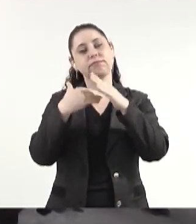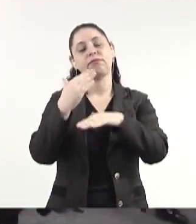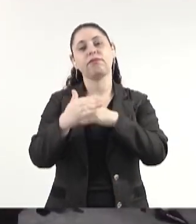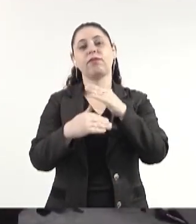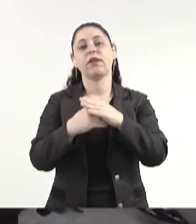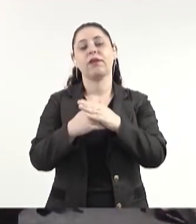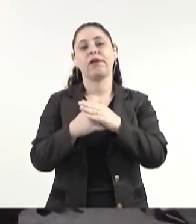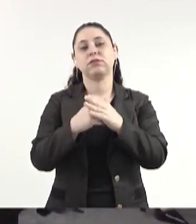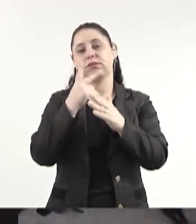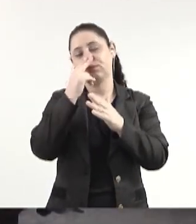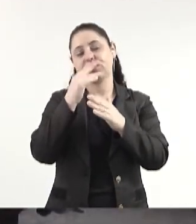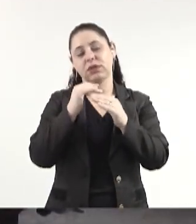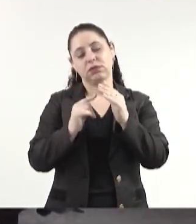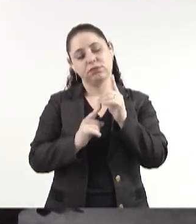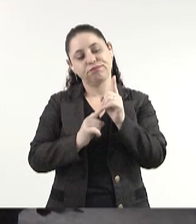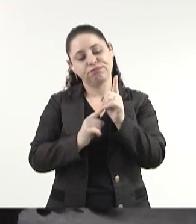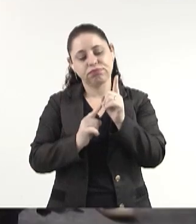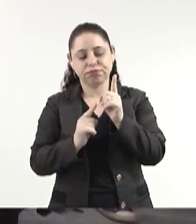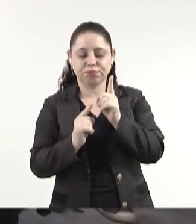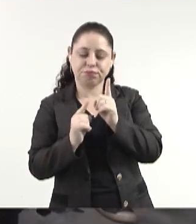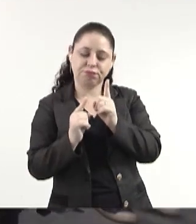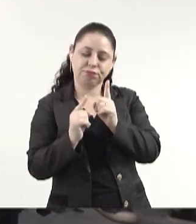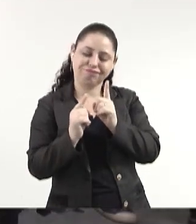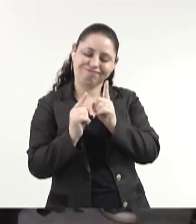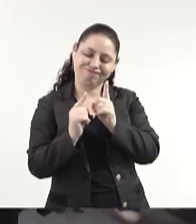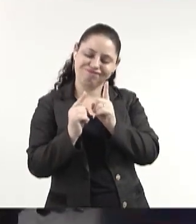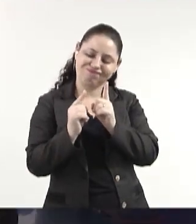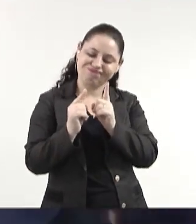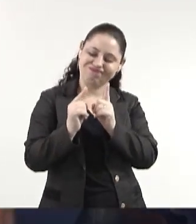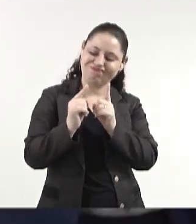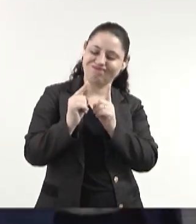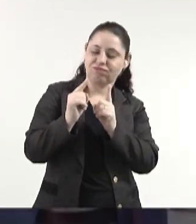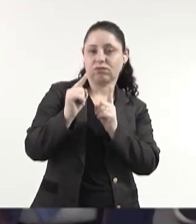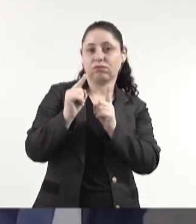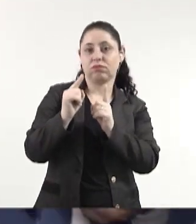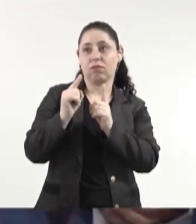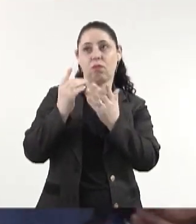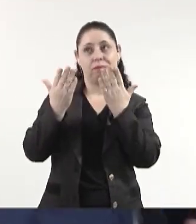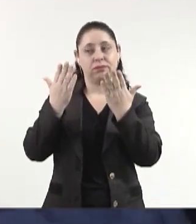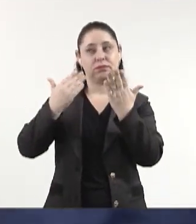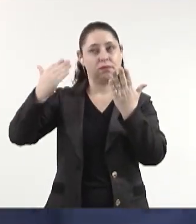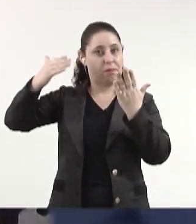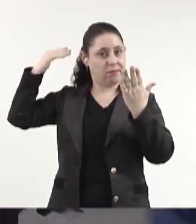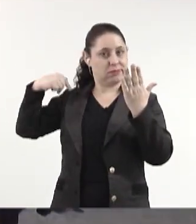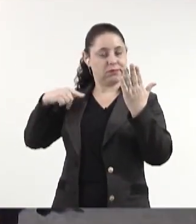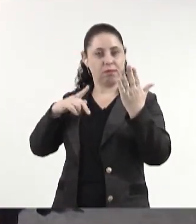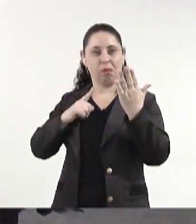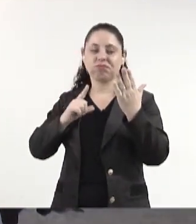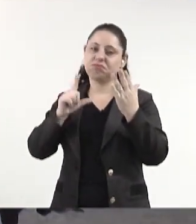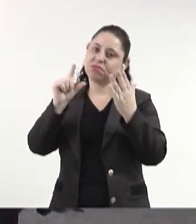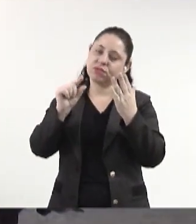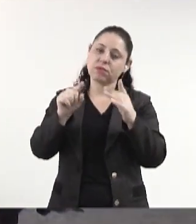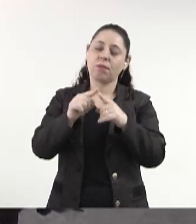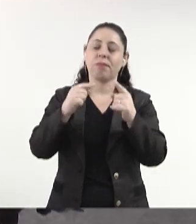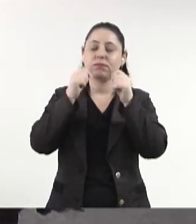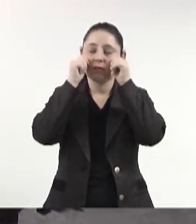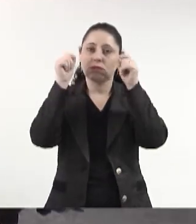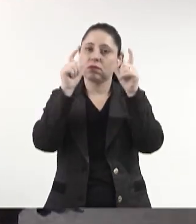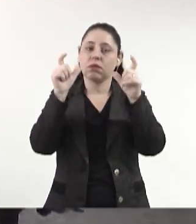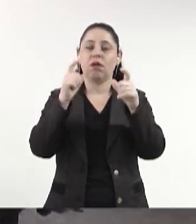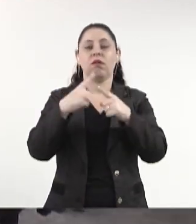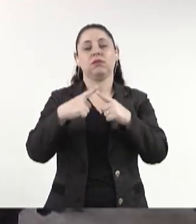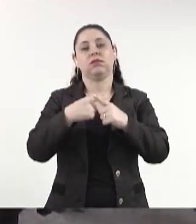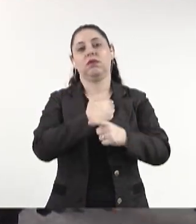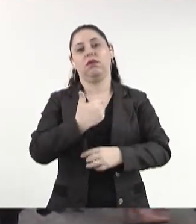governador, andando um pouco de lado, né? O crescimento do orçamento foi menor do que nos anos anteriores. Isso acende o sinal de alerta para